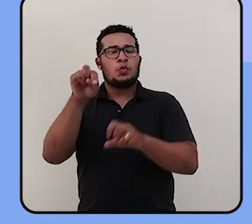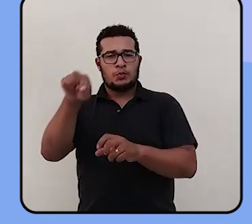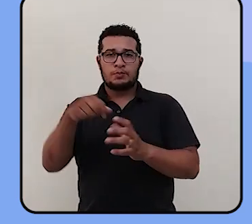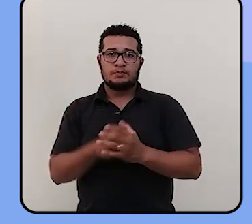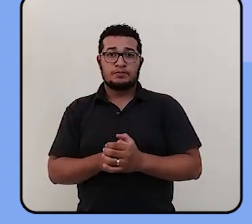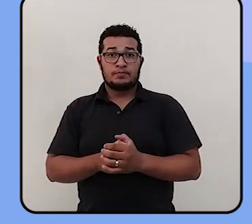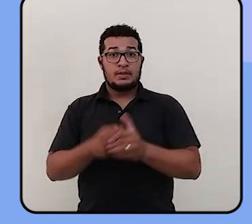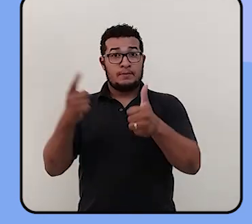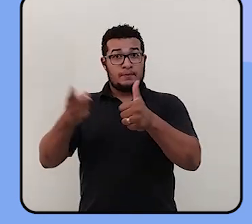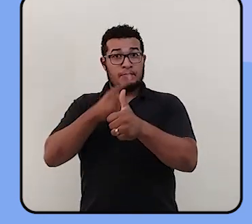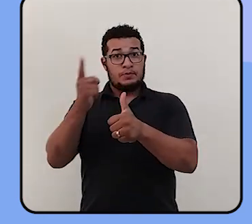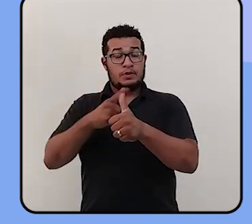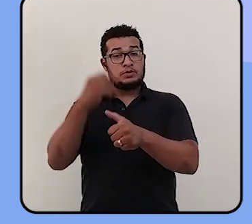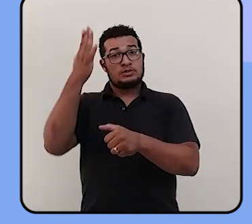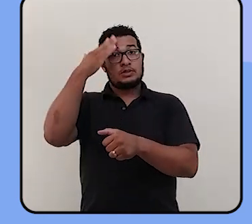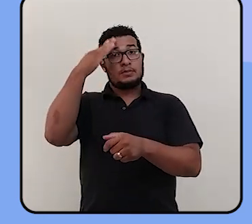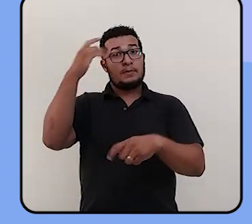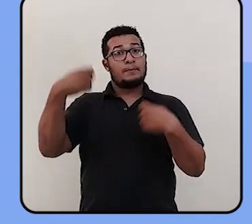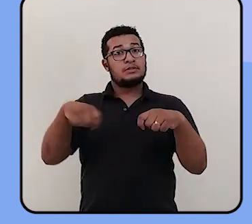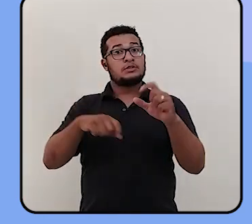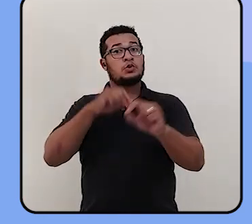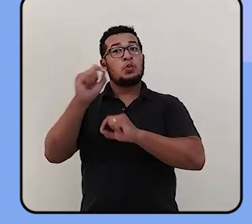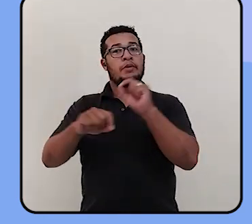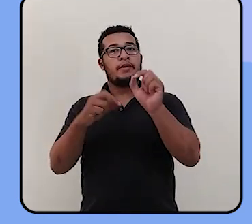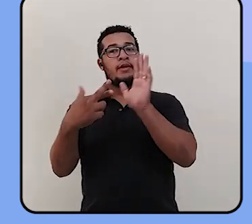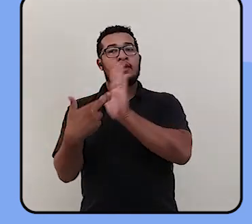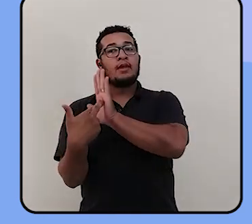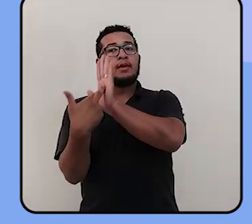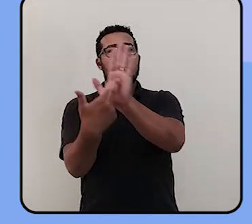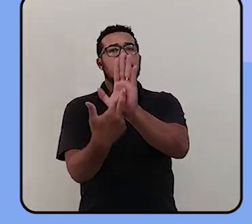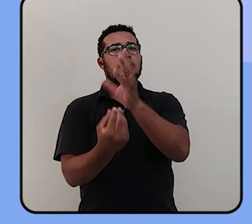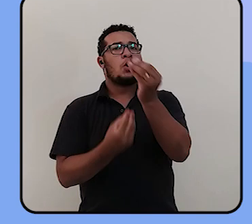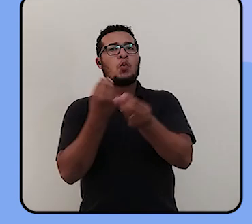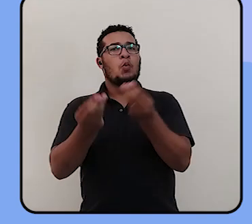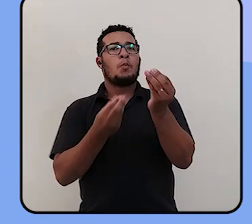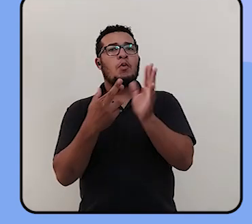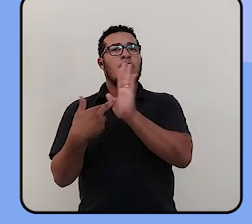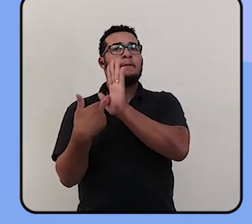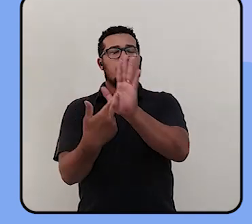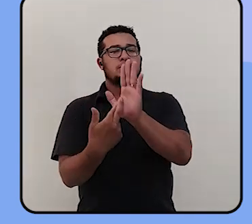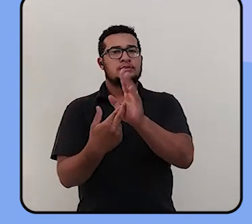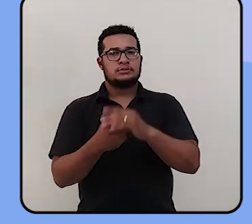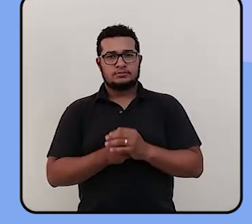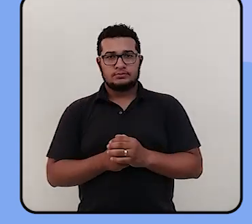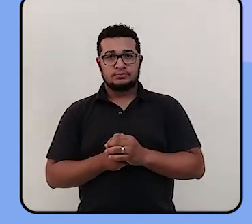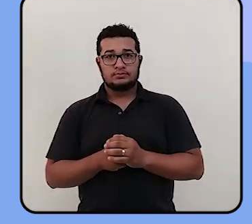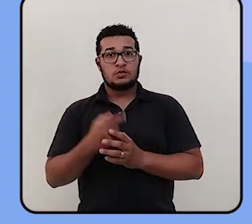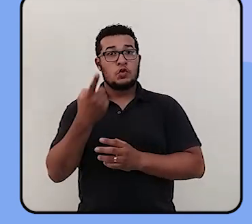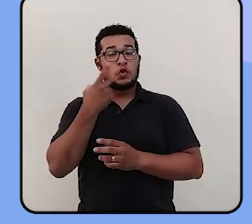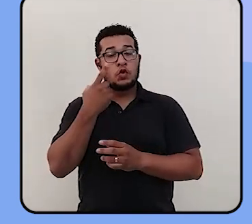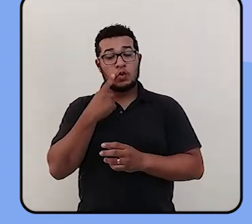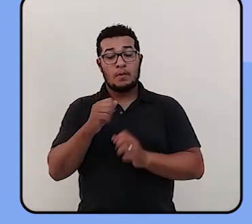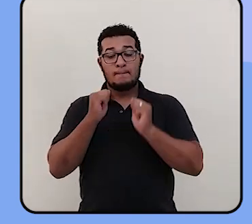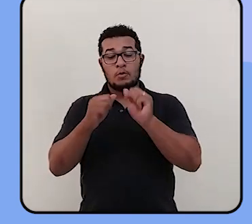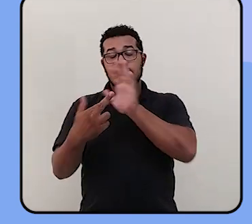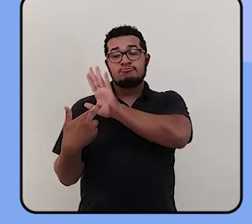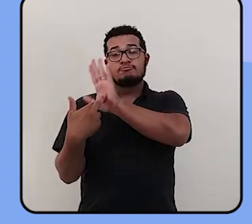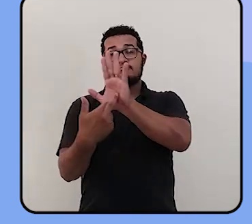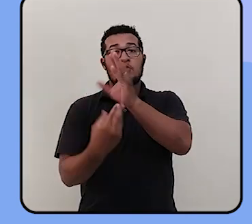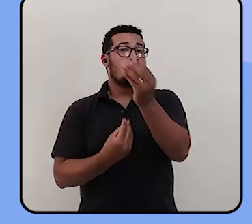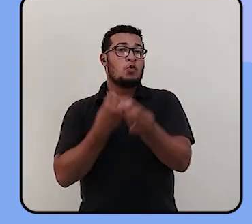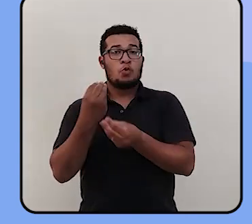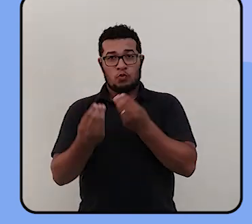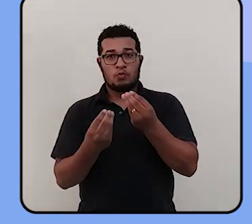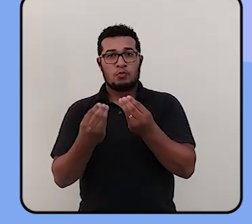de razão? Primeiro, você precisa saber representar uma razão. Vamos ver as formas. Você pode representar